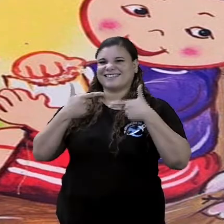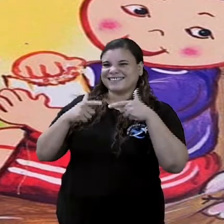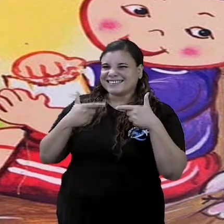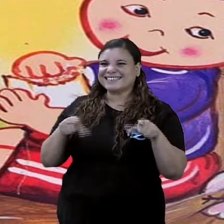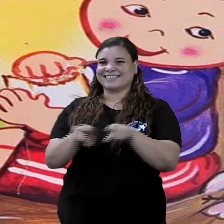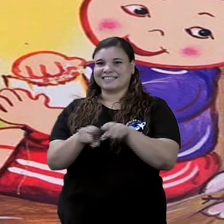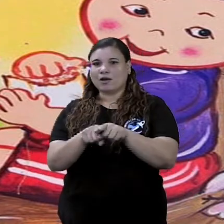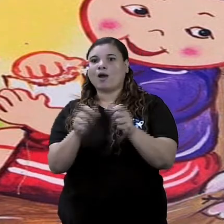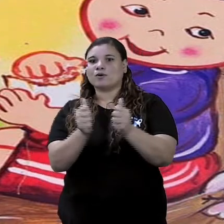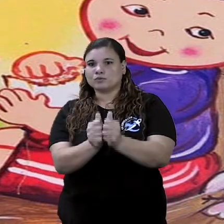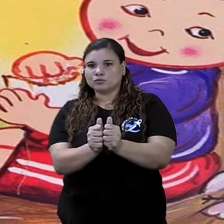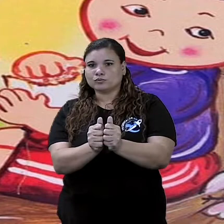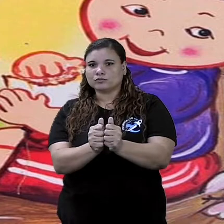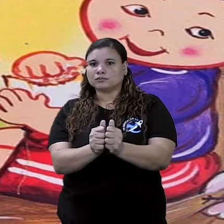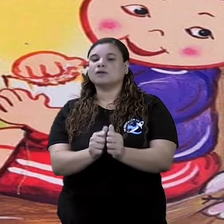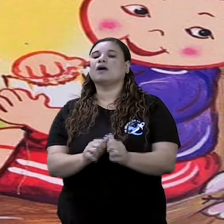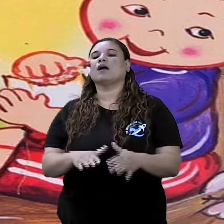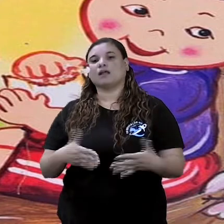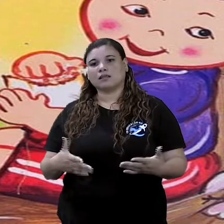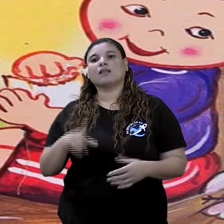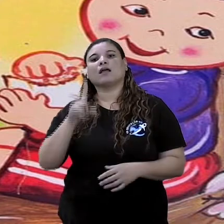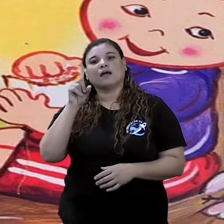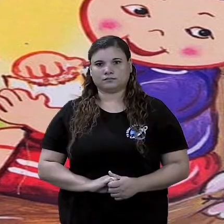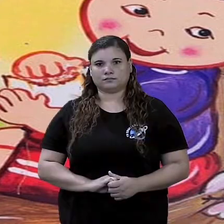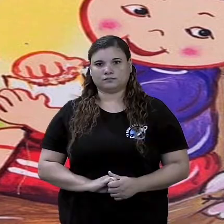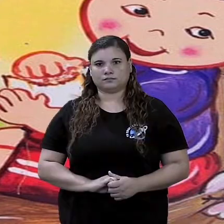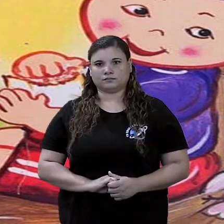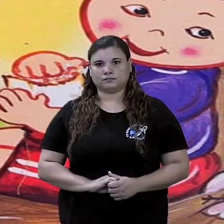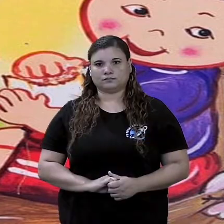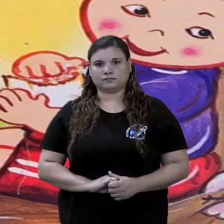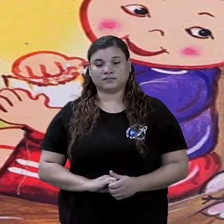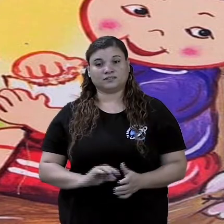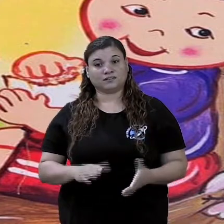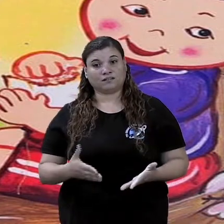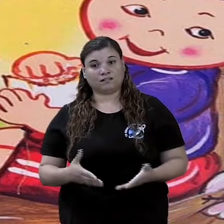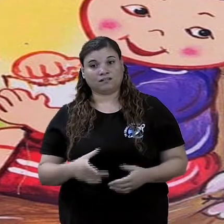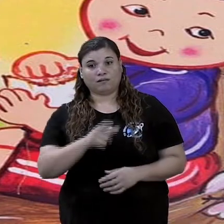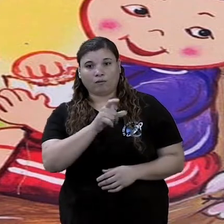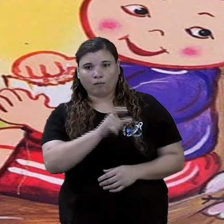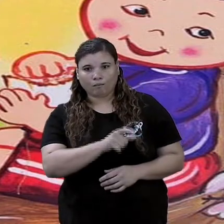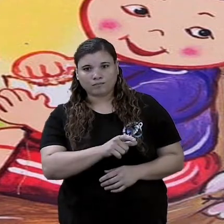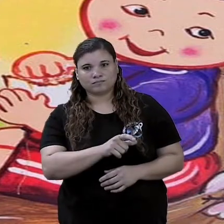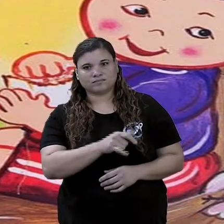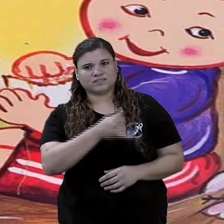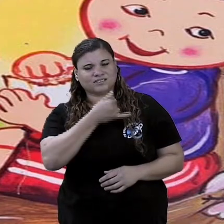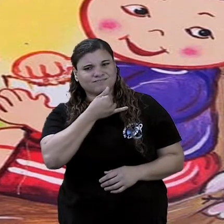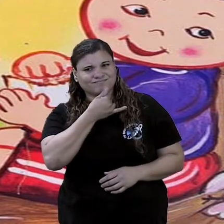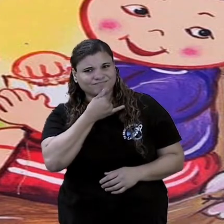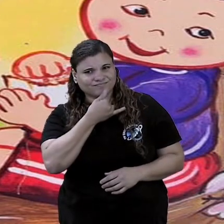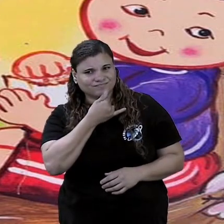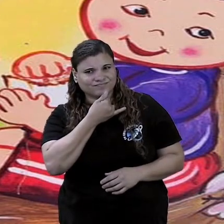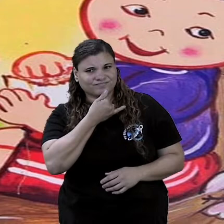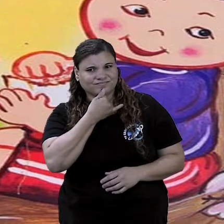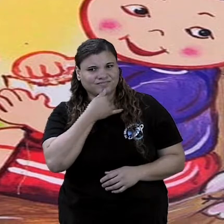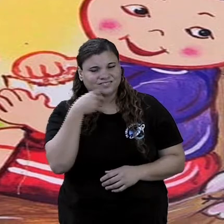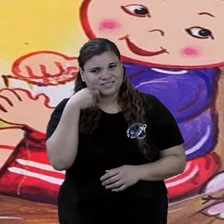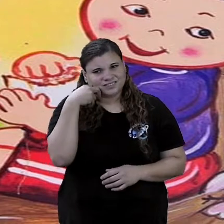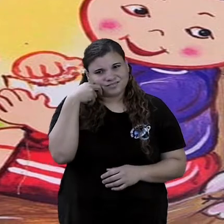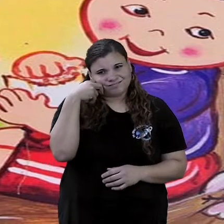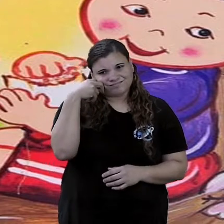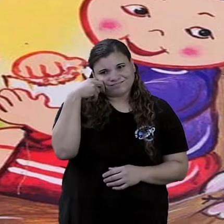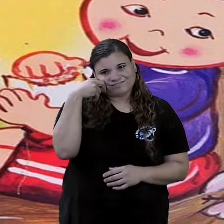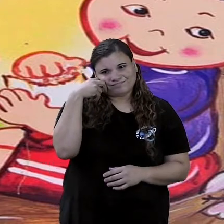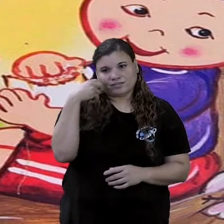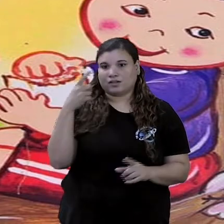mundo está se divertindo, é brincadeira. Se deixou o amigo triste ou constrangido, não